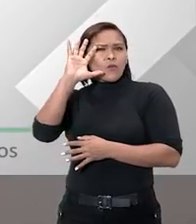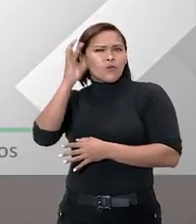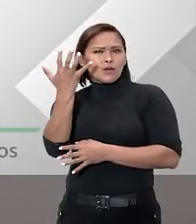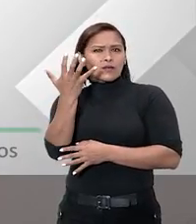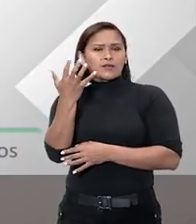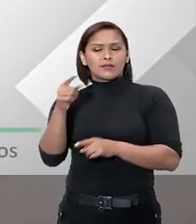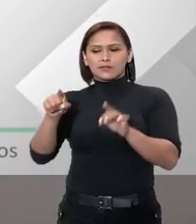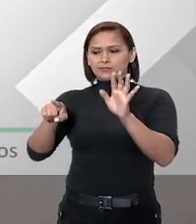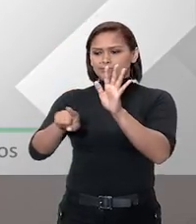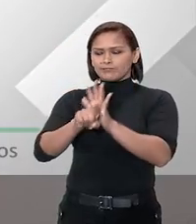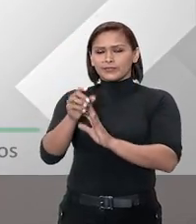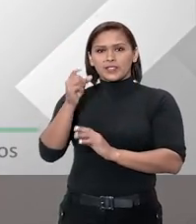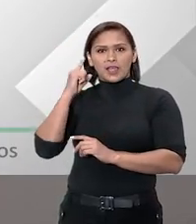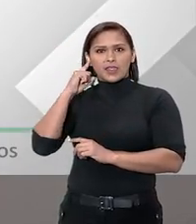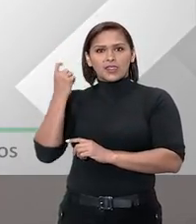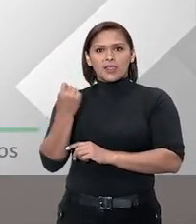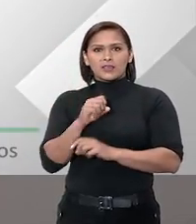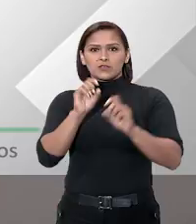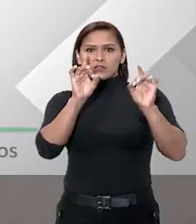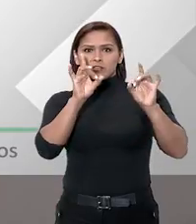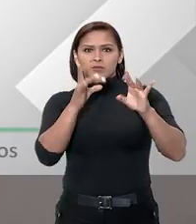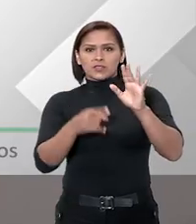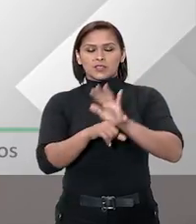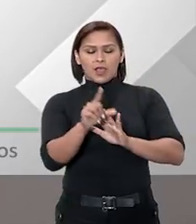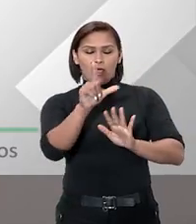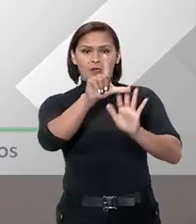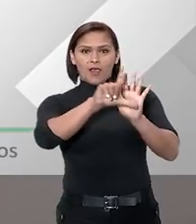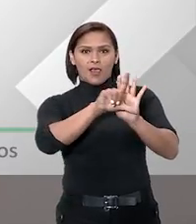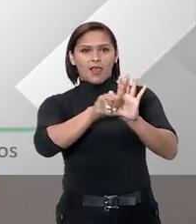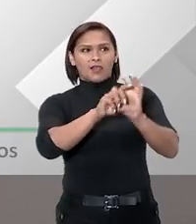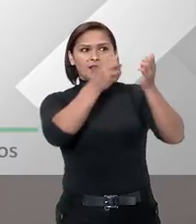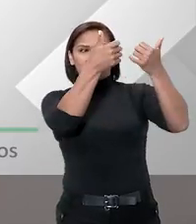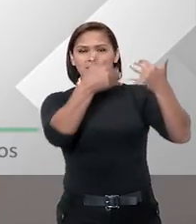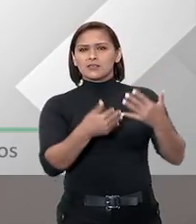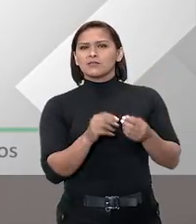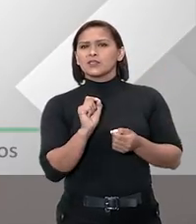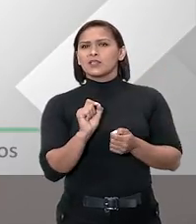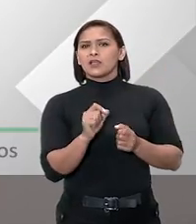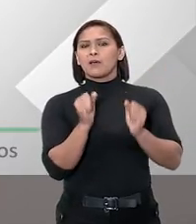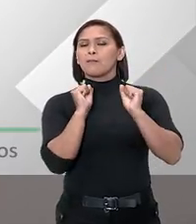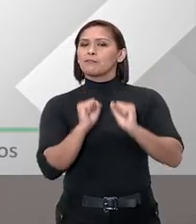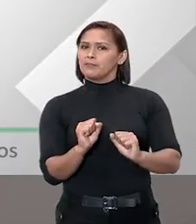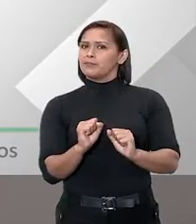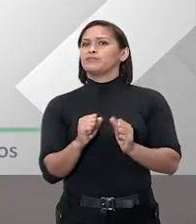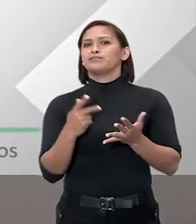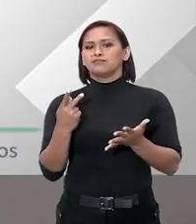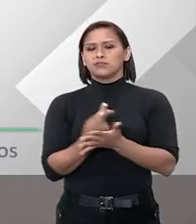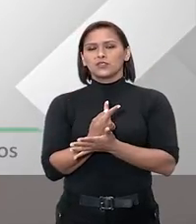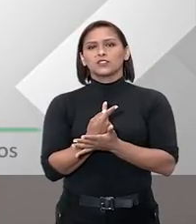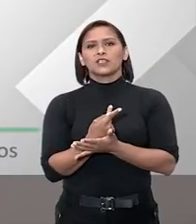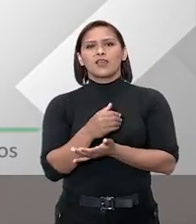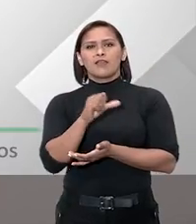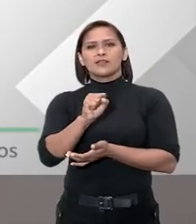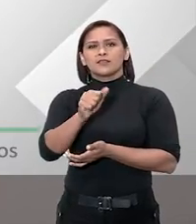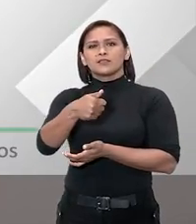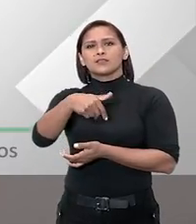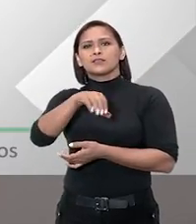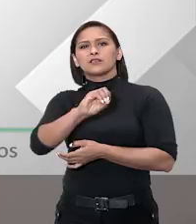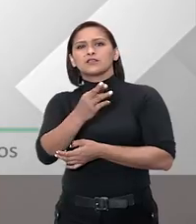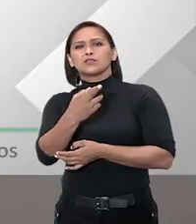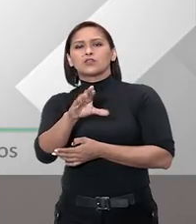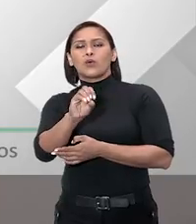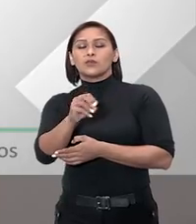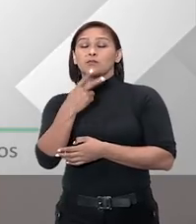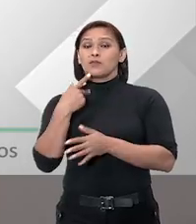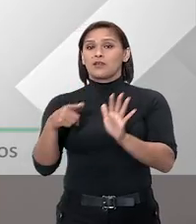realização da escuta nos termos da própria legislação pode acarretar sanções, porque a própria